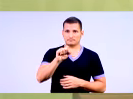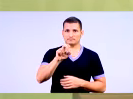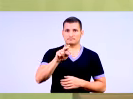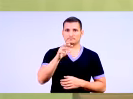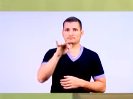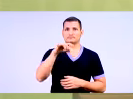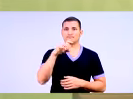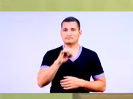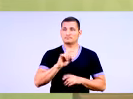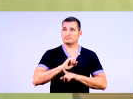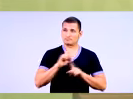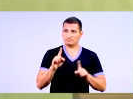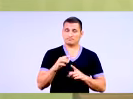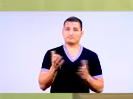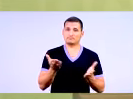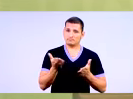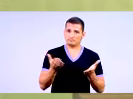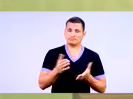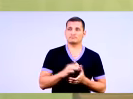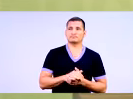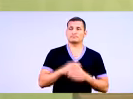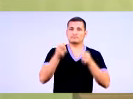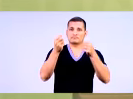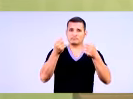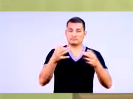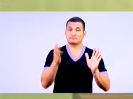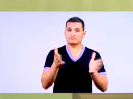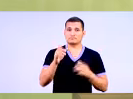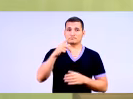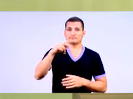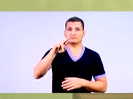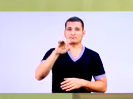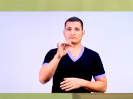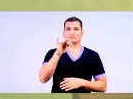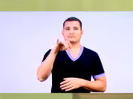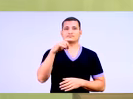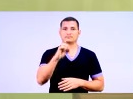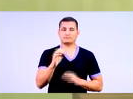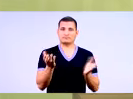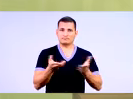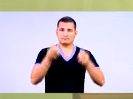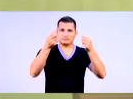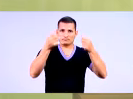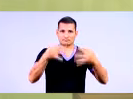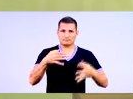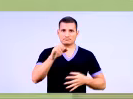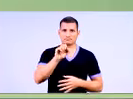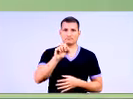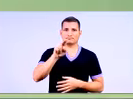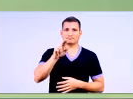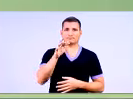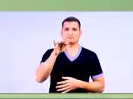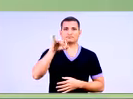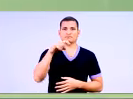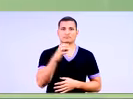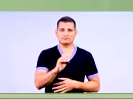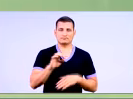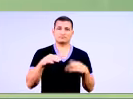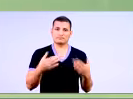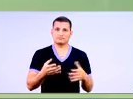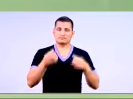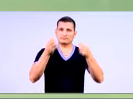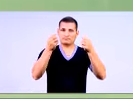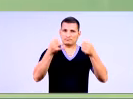com a nossa programação, é agora. Depois de explicarmos o prefixo, nós vamos explicar o sufixo, ok? Então, a